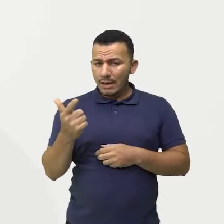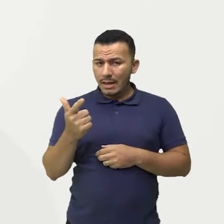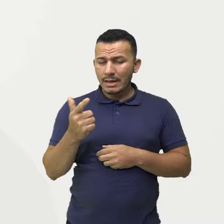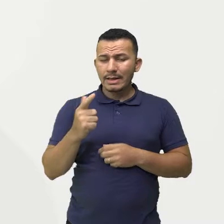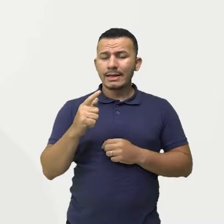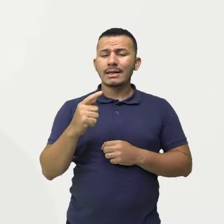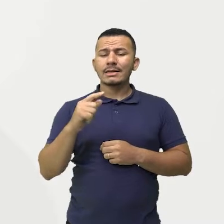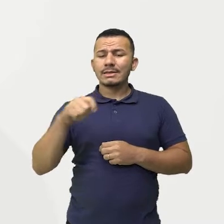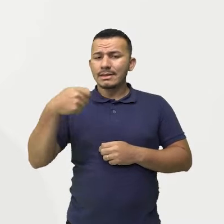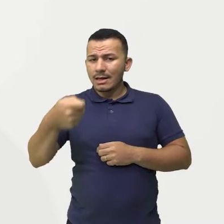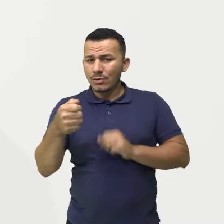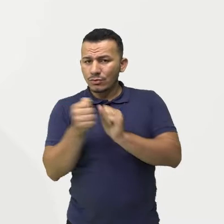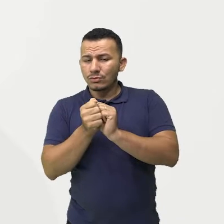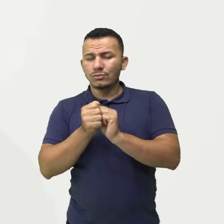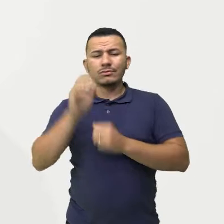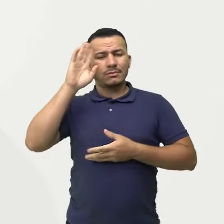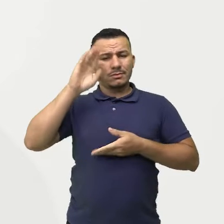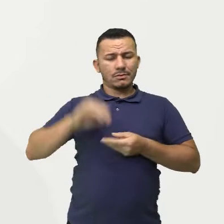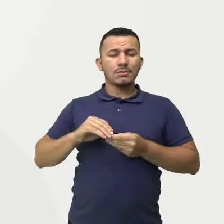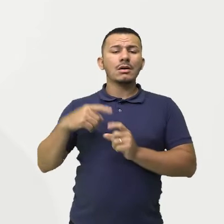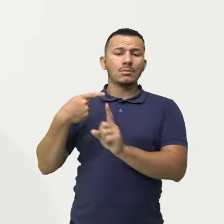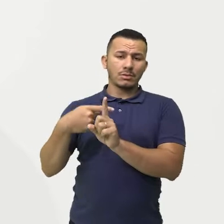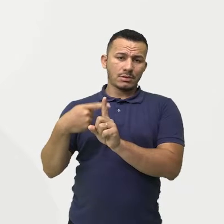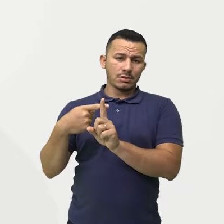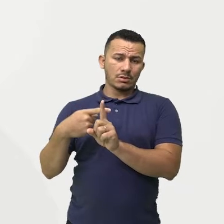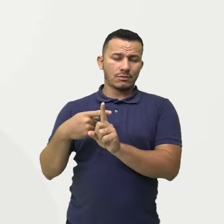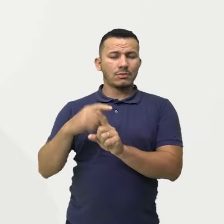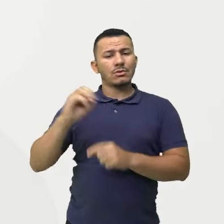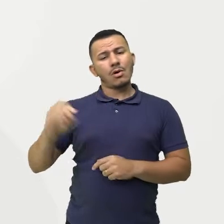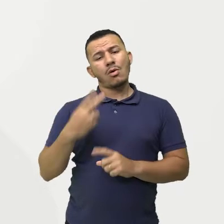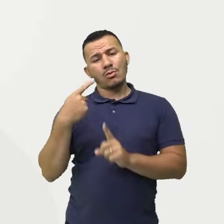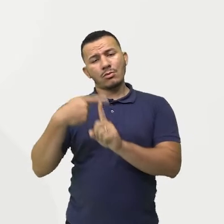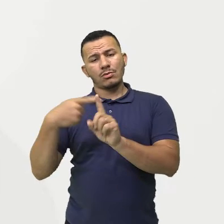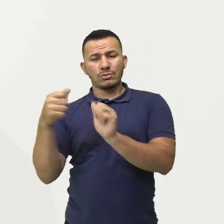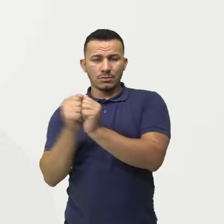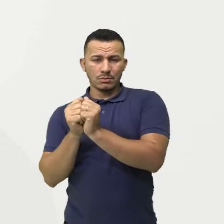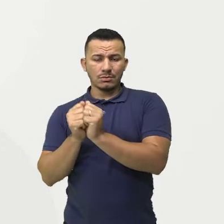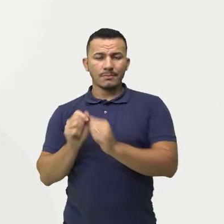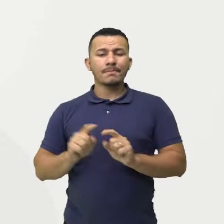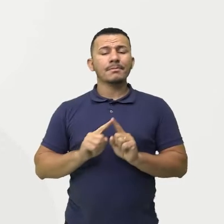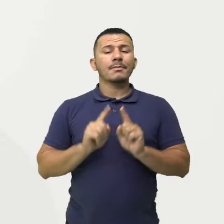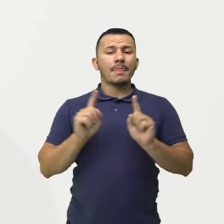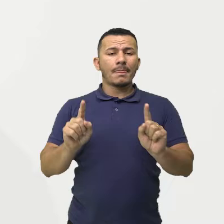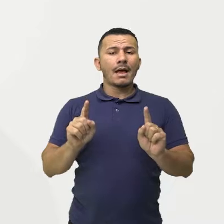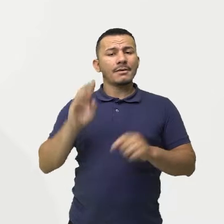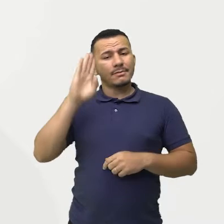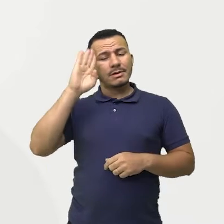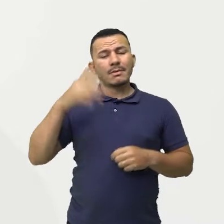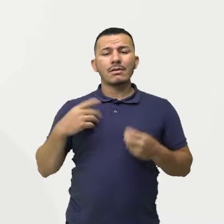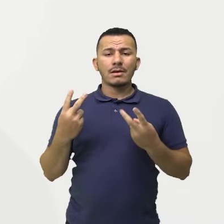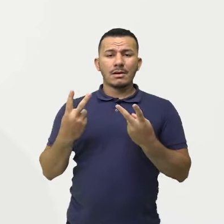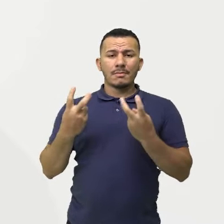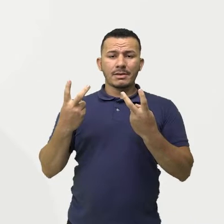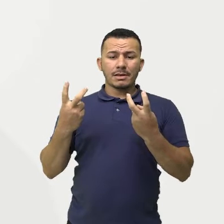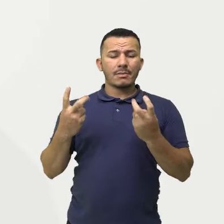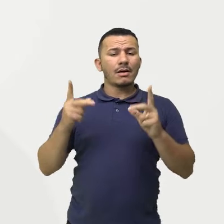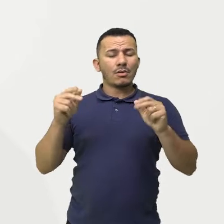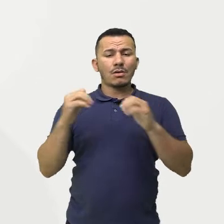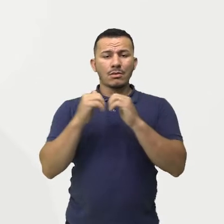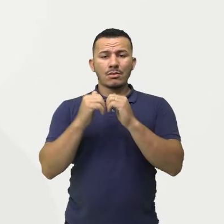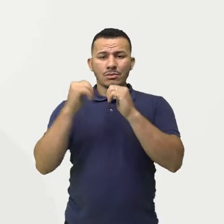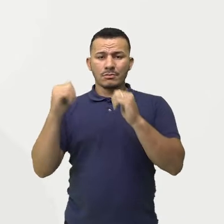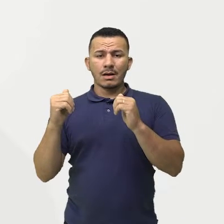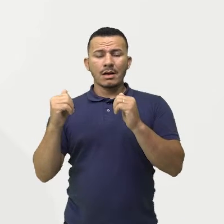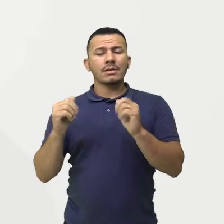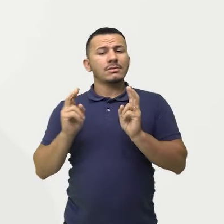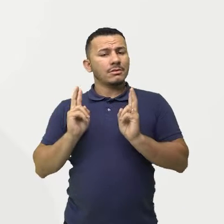positivo. Mas você também pode colocar. Então, a ideia sempre é que você use o mesmo espaço, olha,